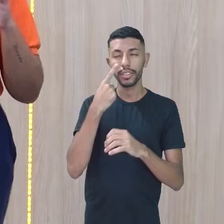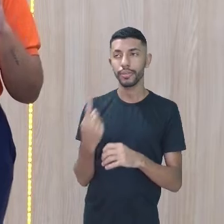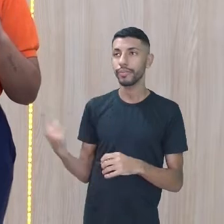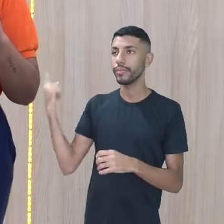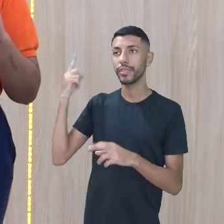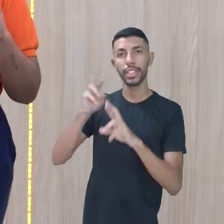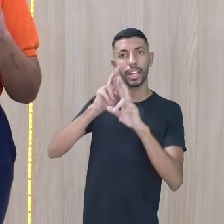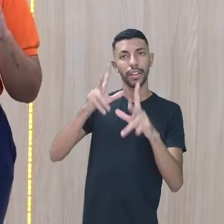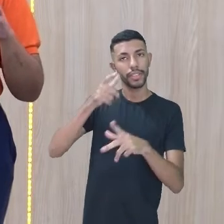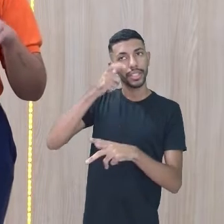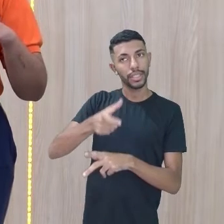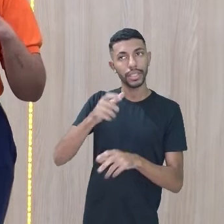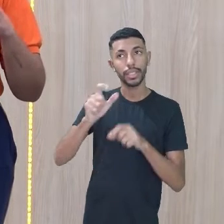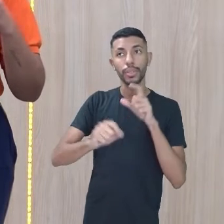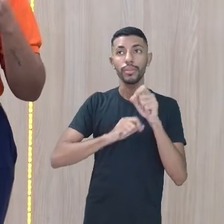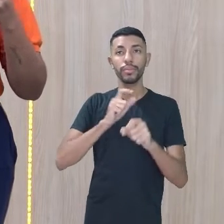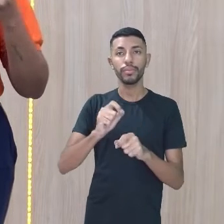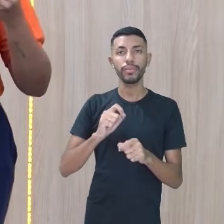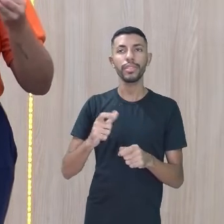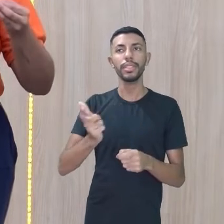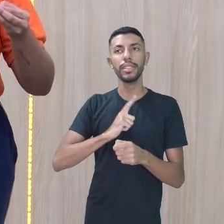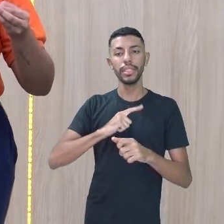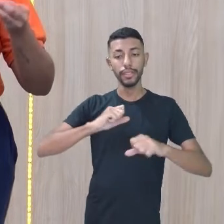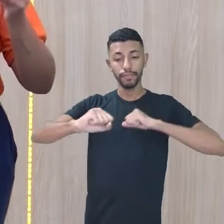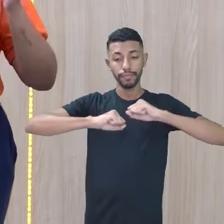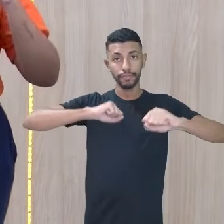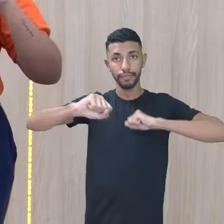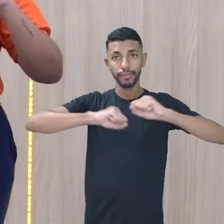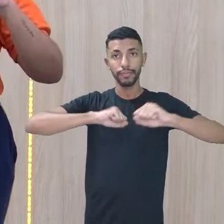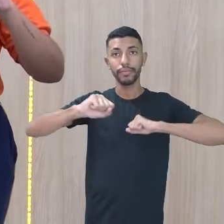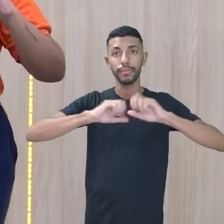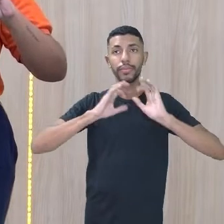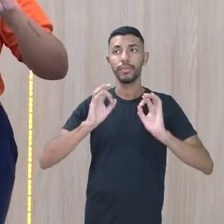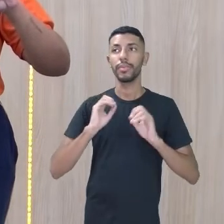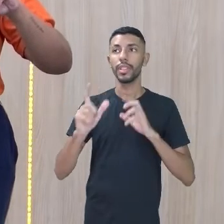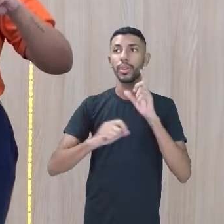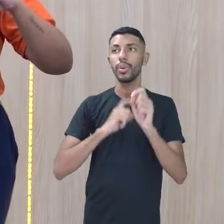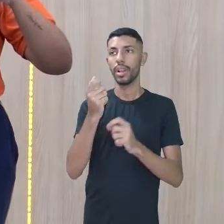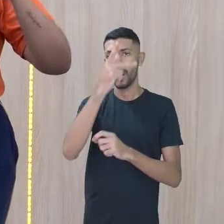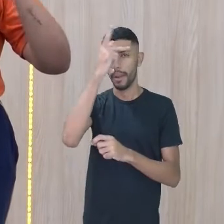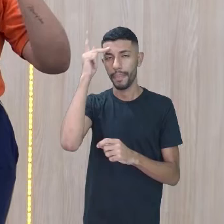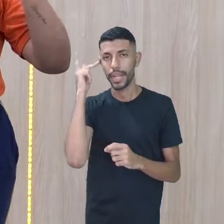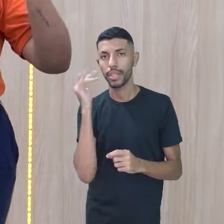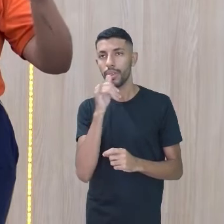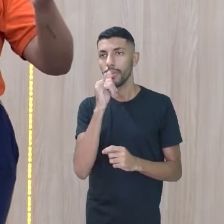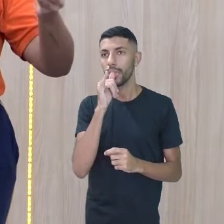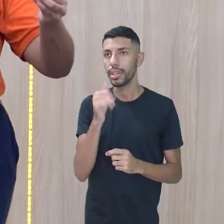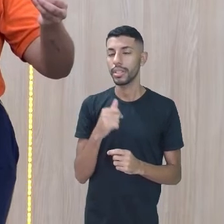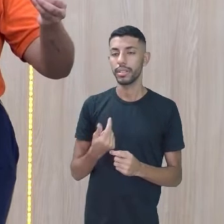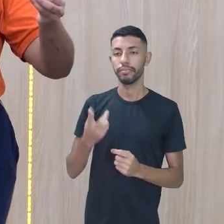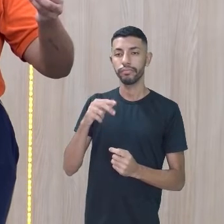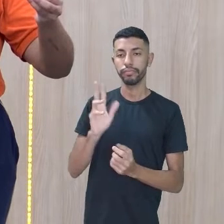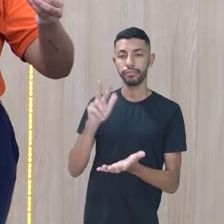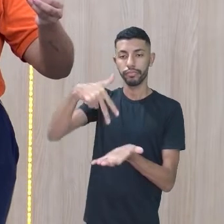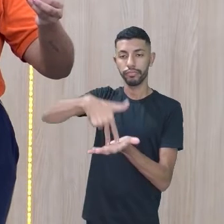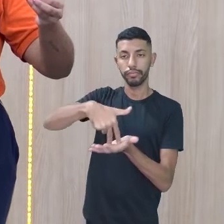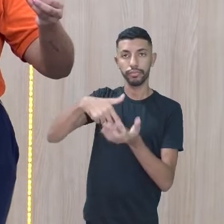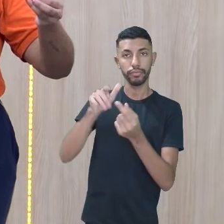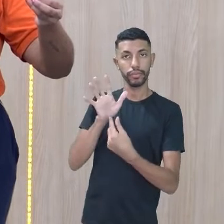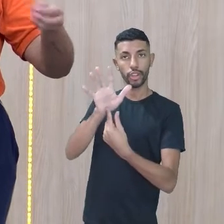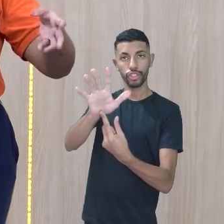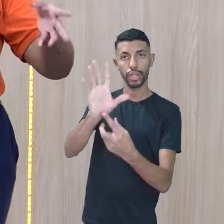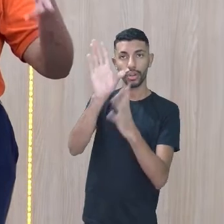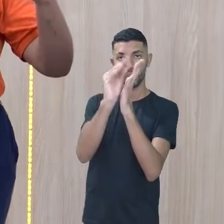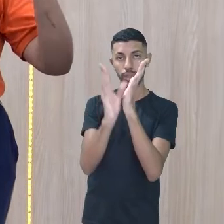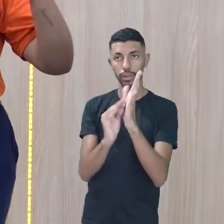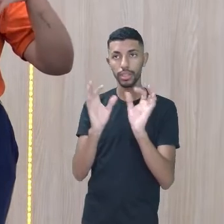ó. No seminário, ocorre esse debate entre a pessoa que está fazendo a exposição